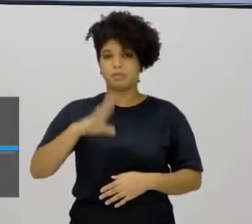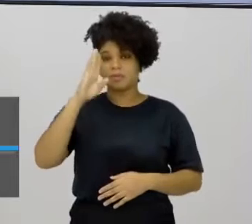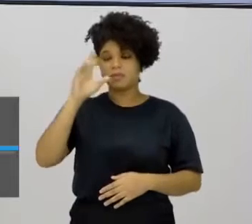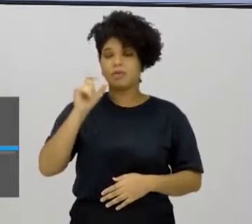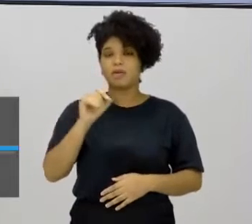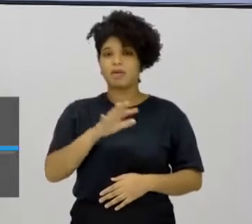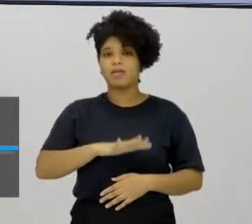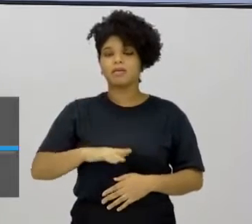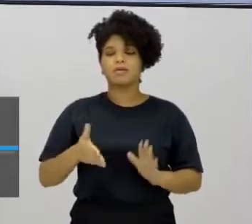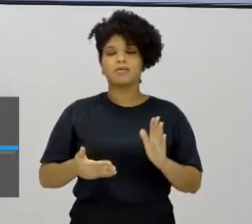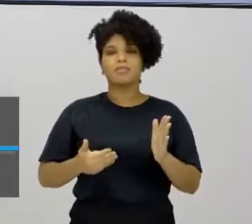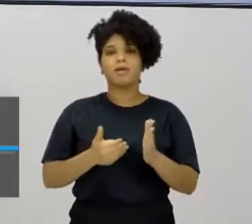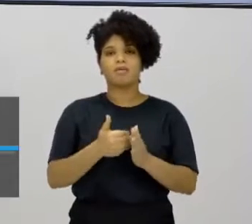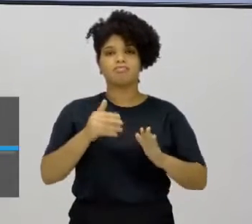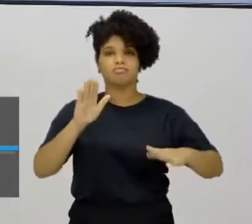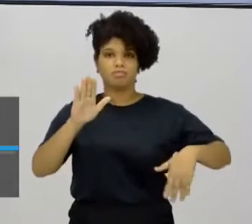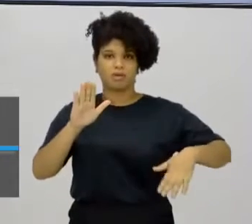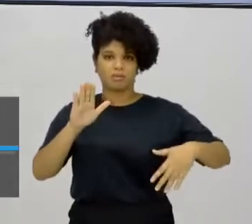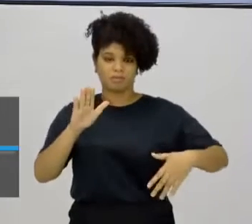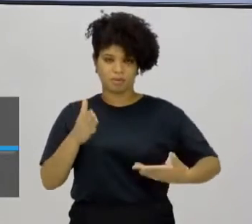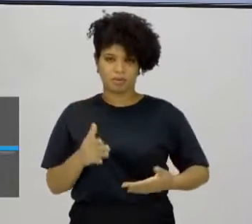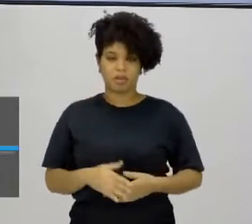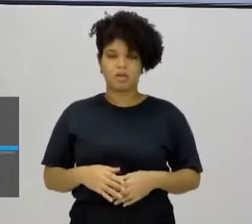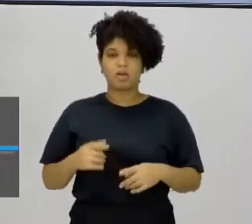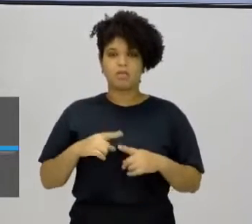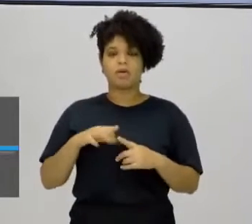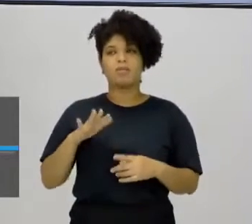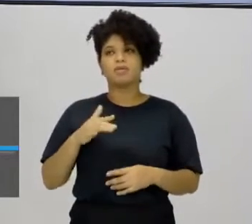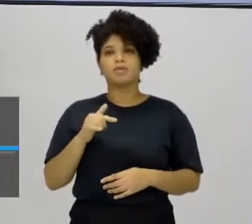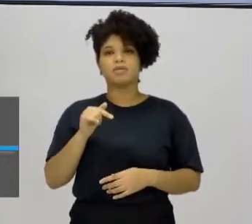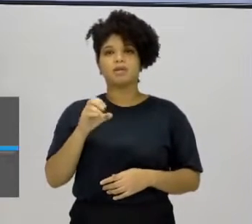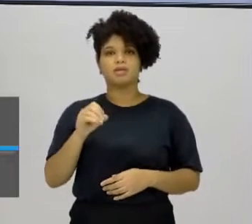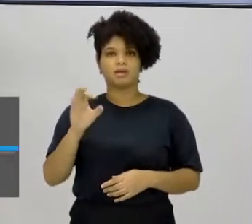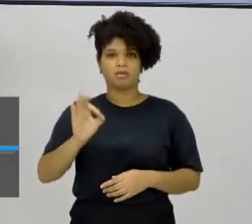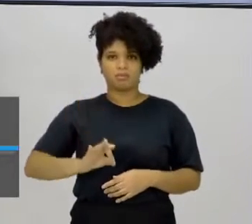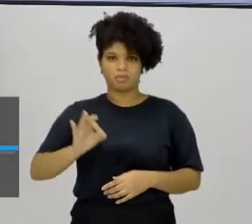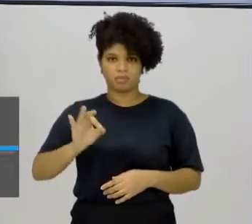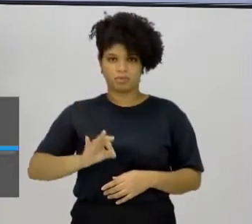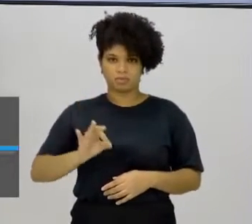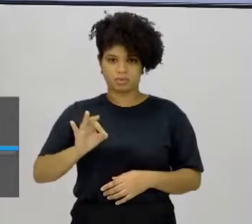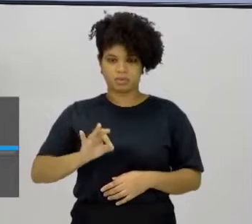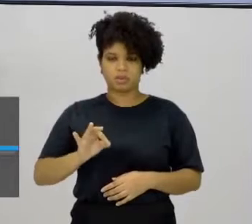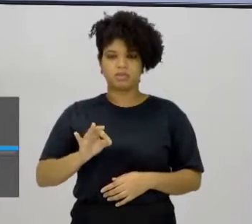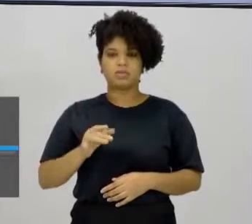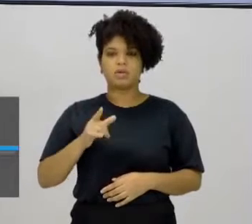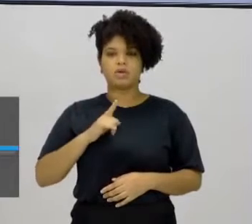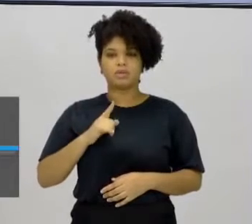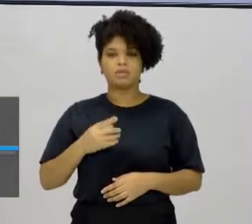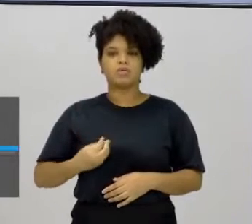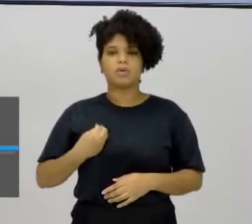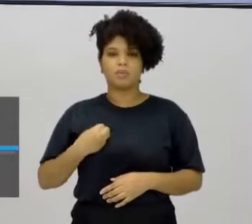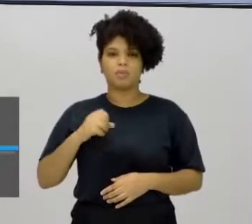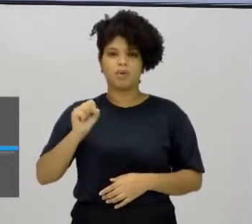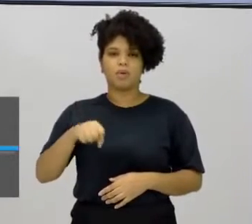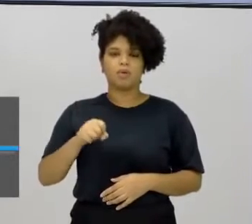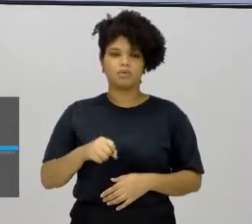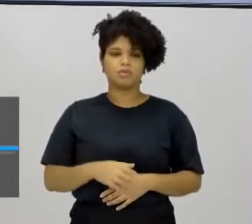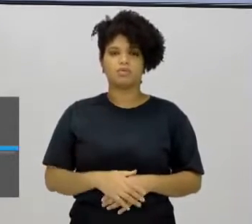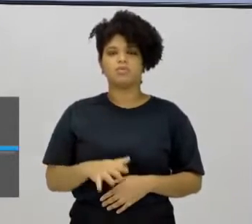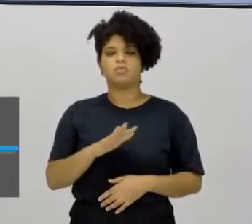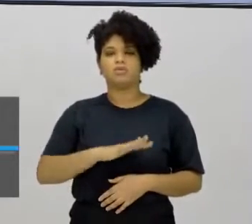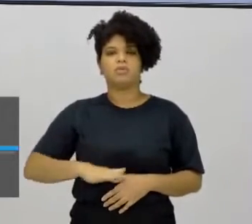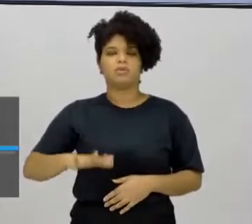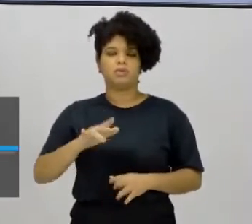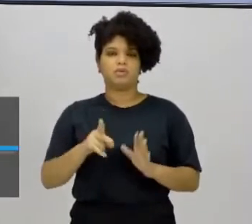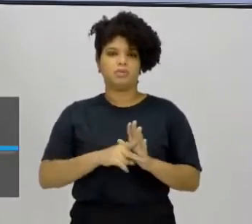áreas litorâneas do planeta, né? Na qual se tem 70% da população mundial vivem em